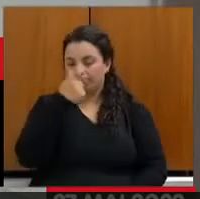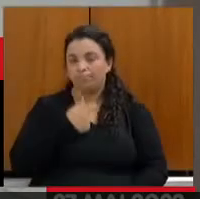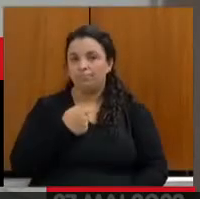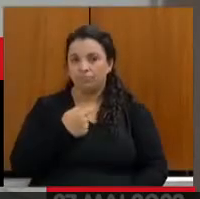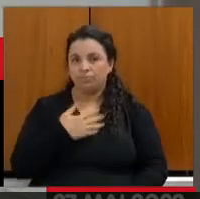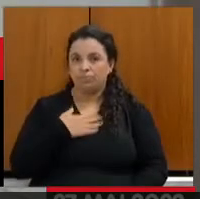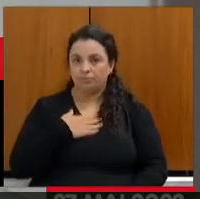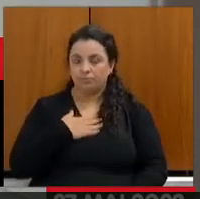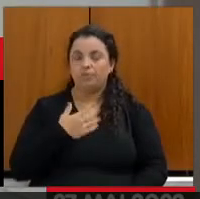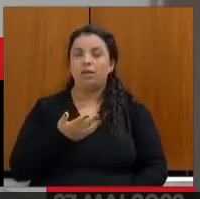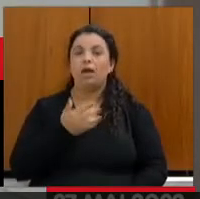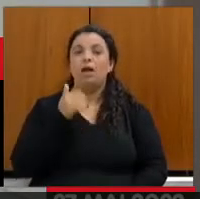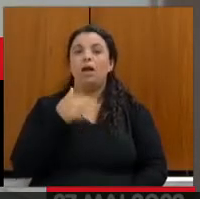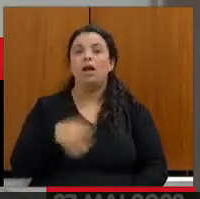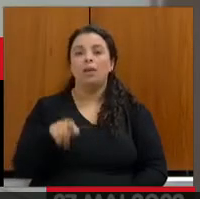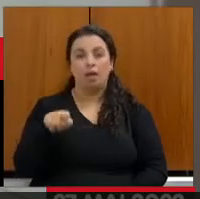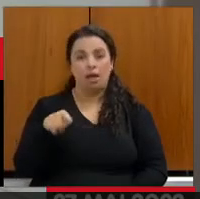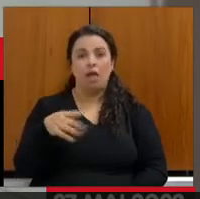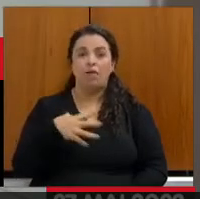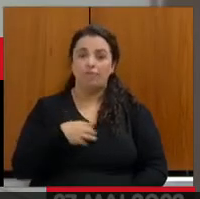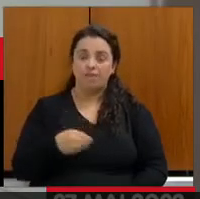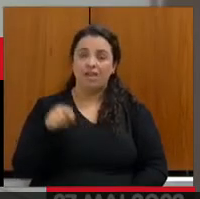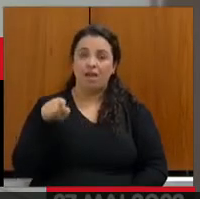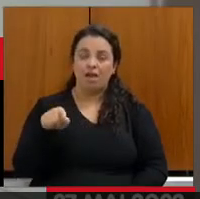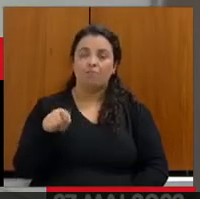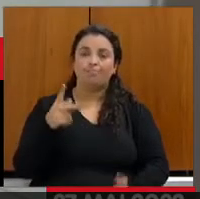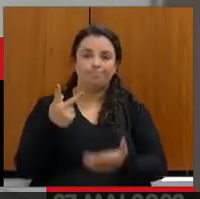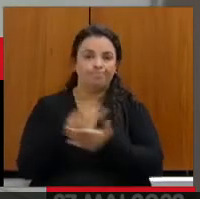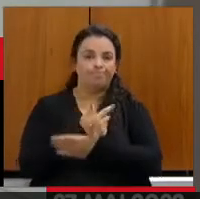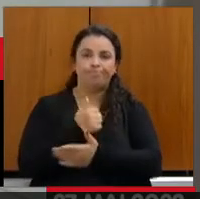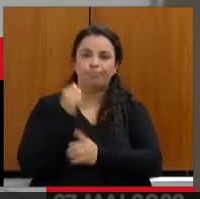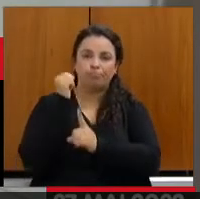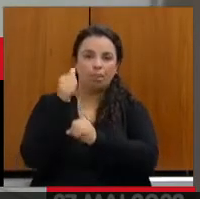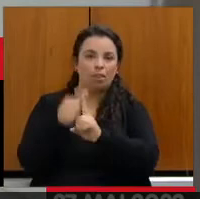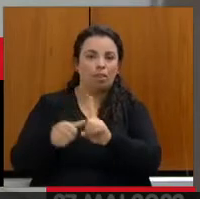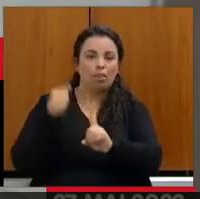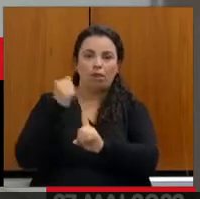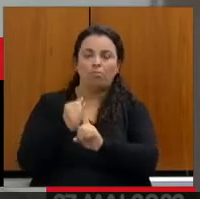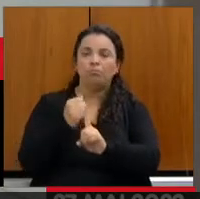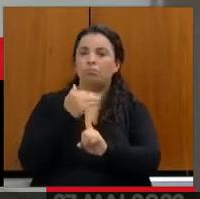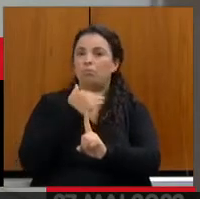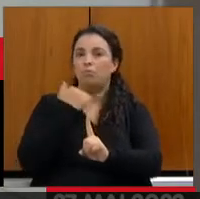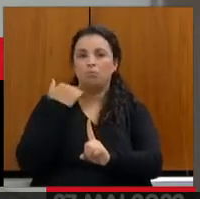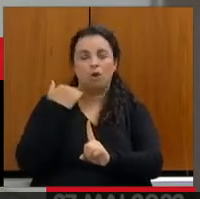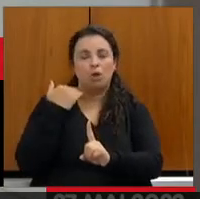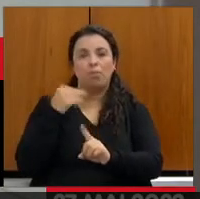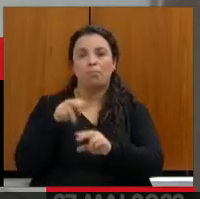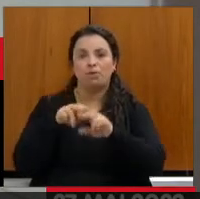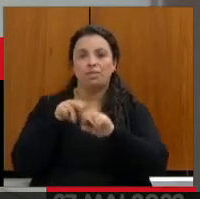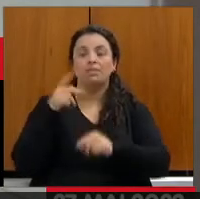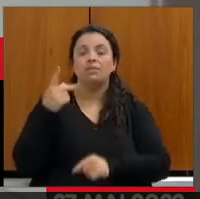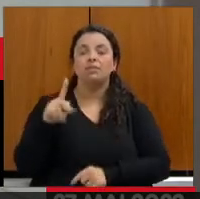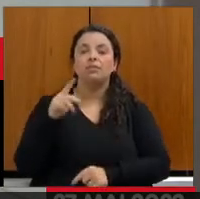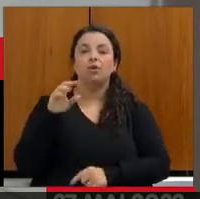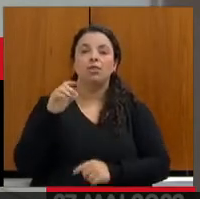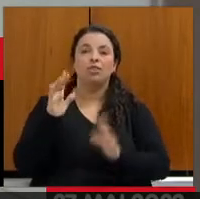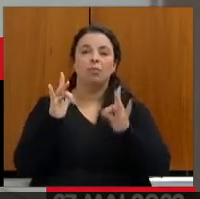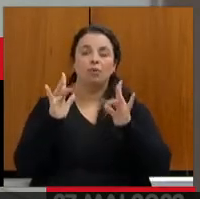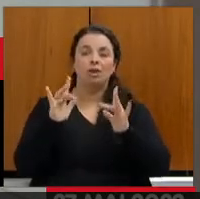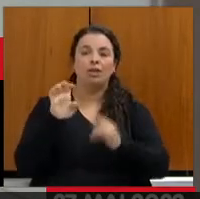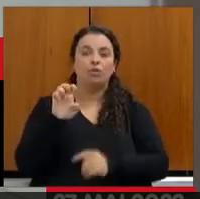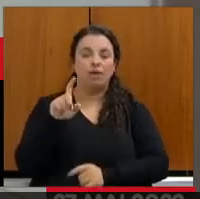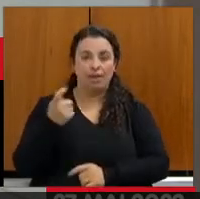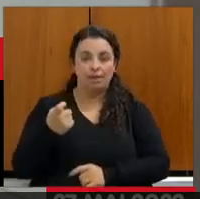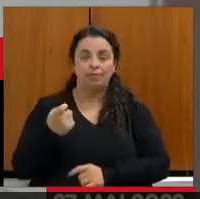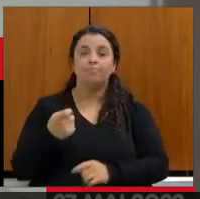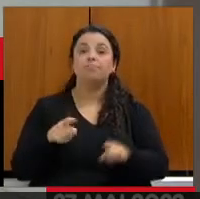a minha filha foi vítima de feminicídio pelo ex-namorado dela na minha frente e eu sofri a tentativa de